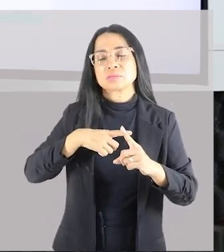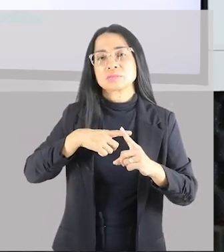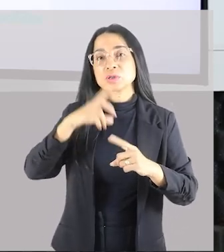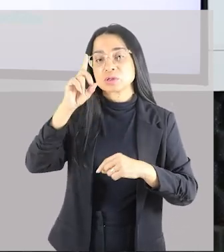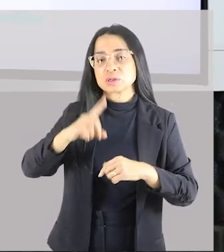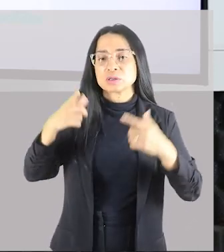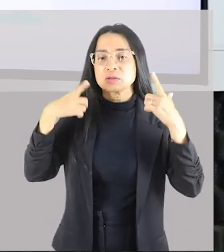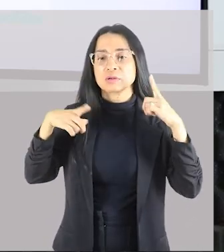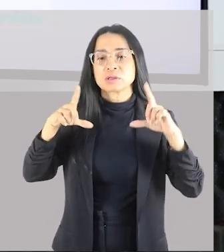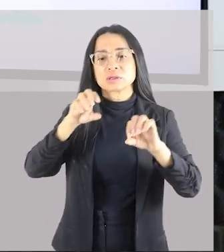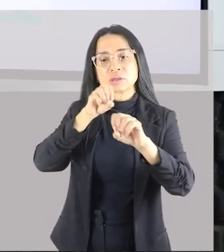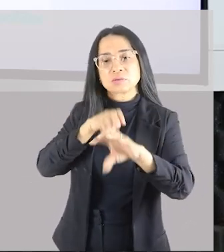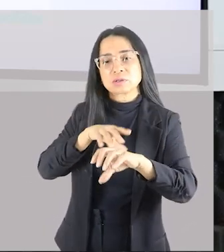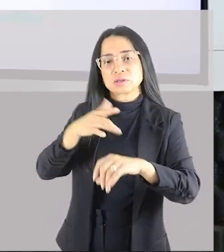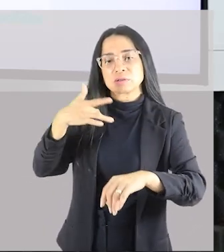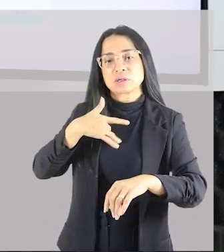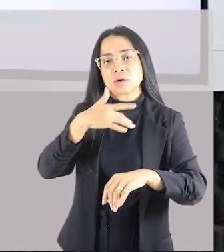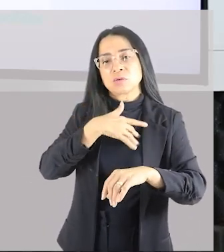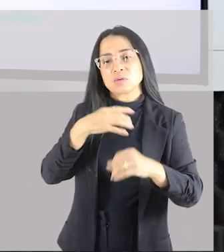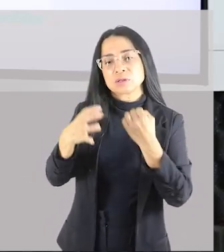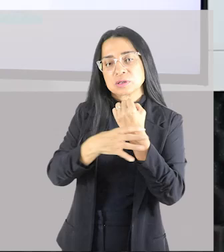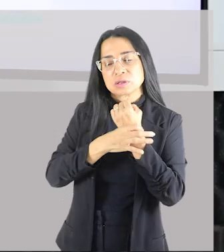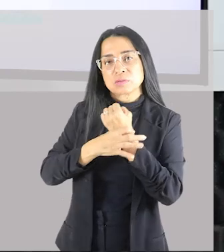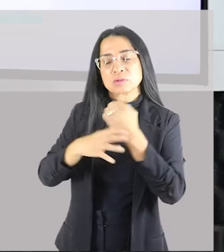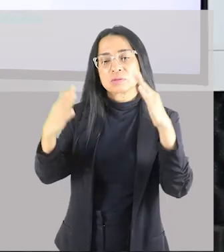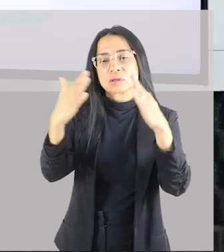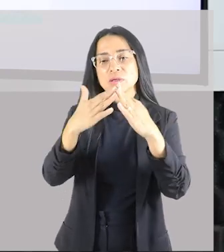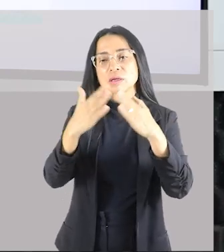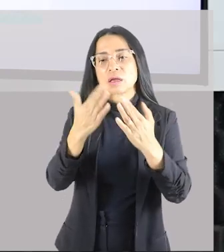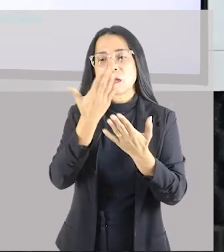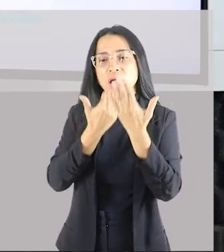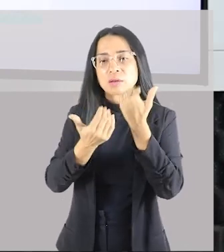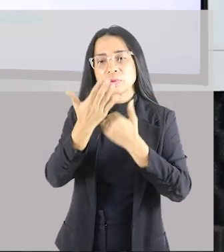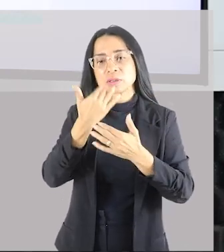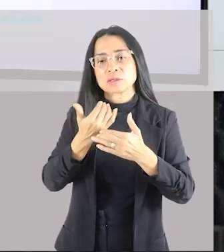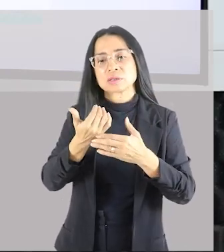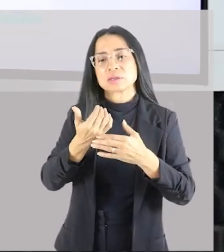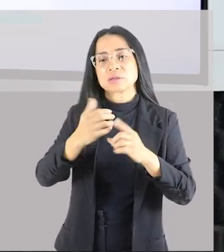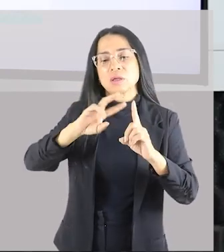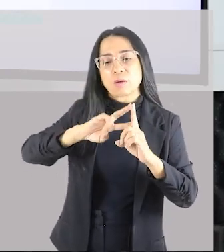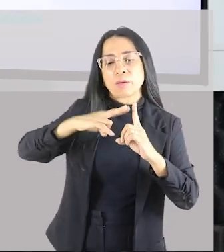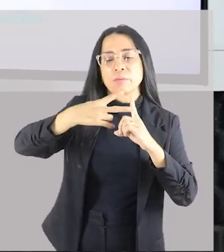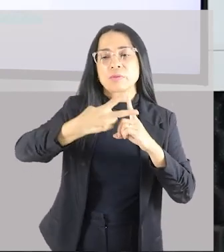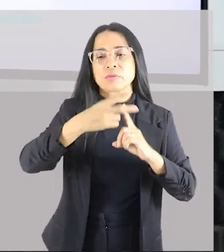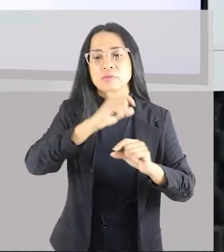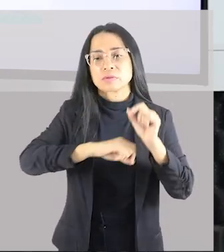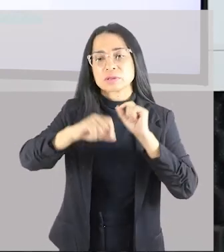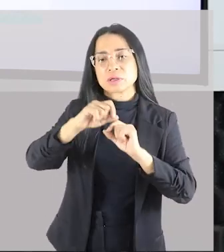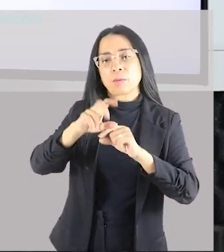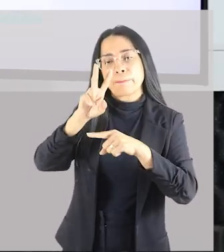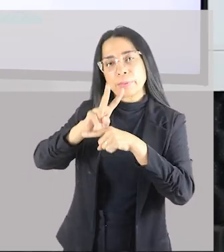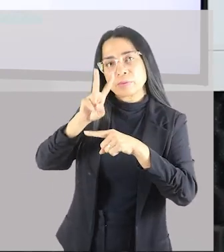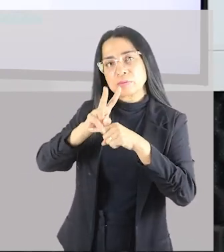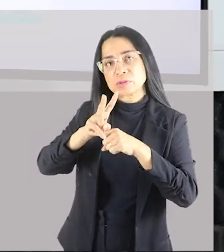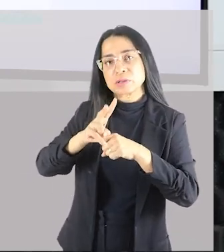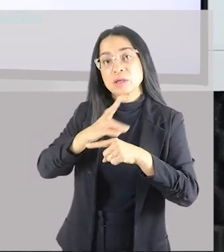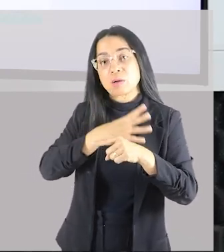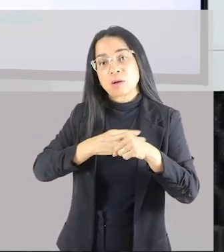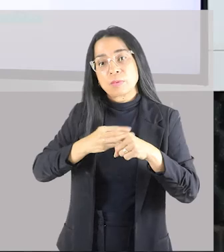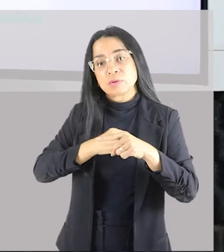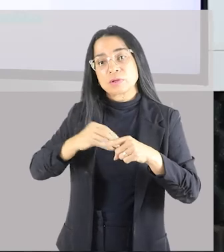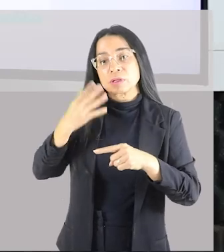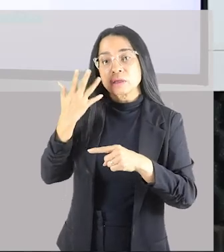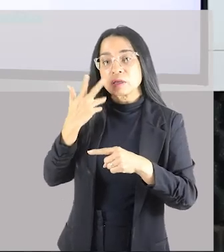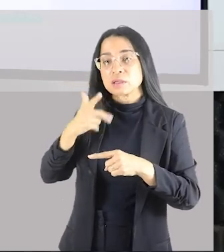direito à educação, saúde, segurança, moradia, alimentação, previdência social, proteção à maternidade e à